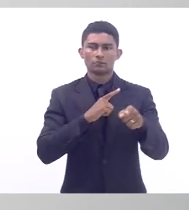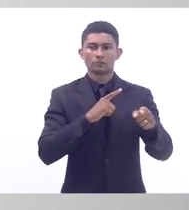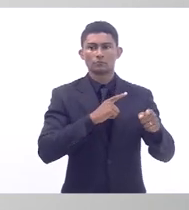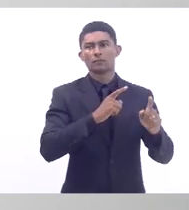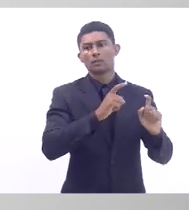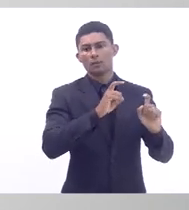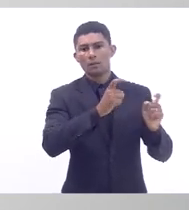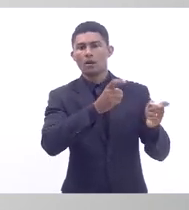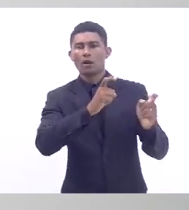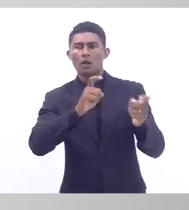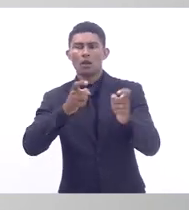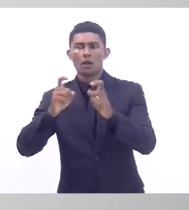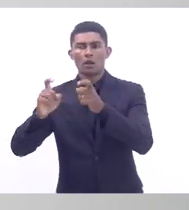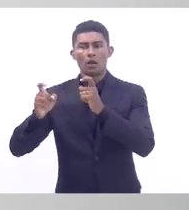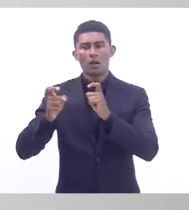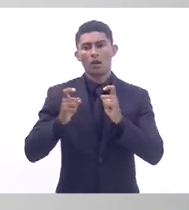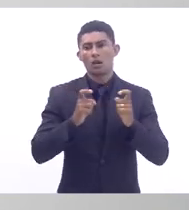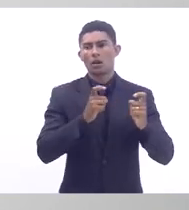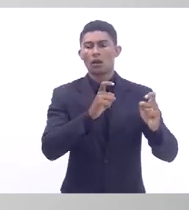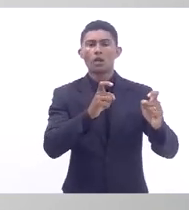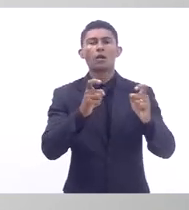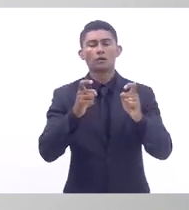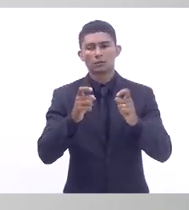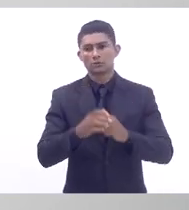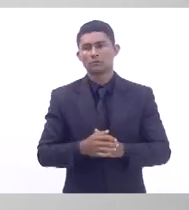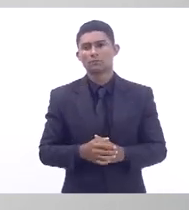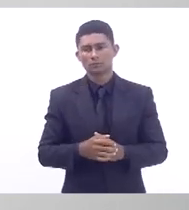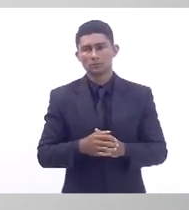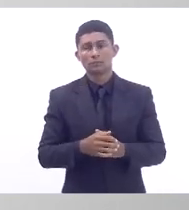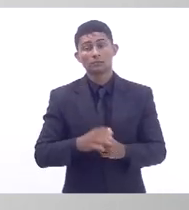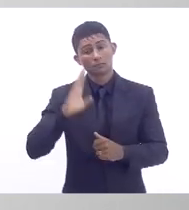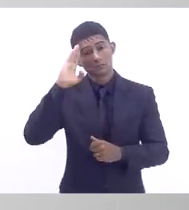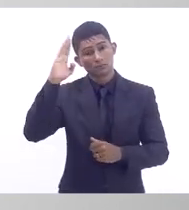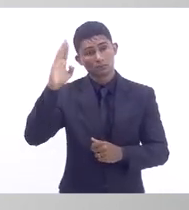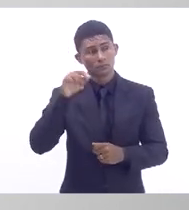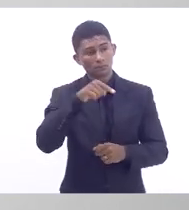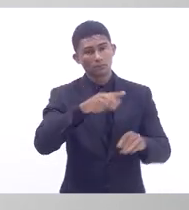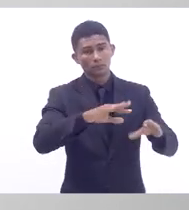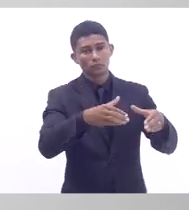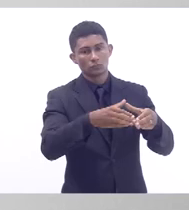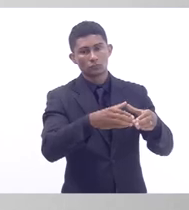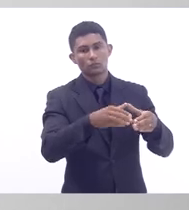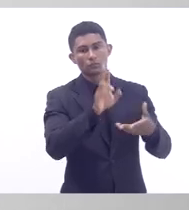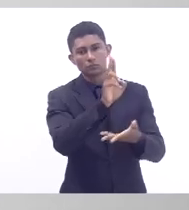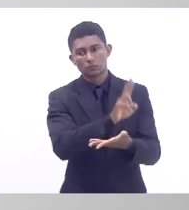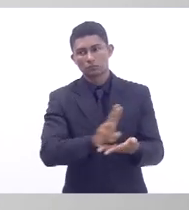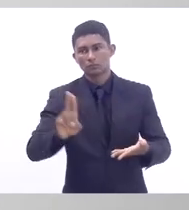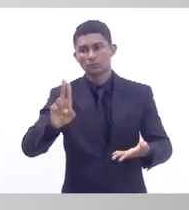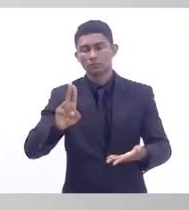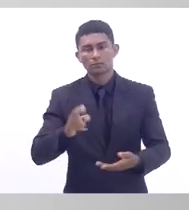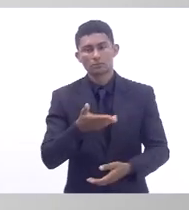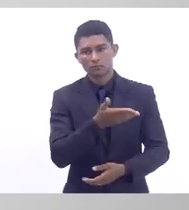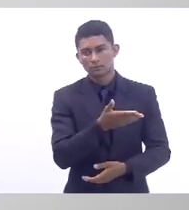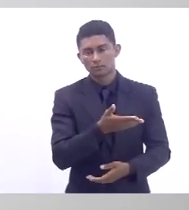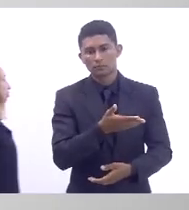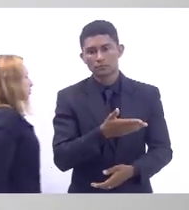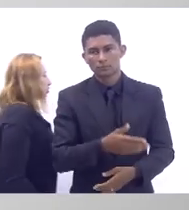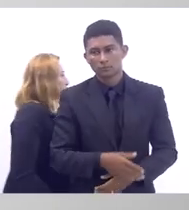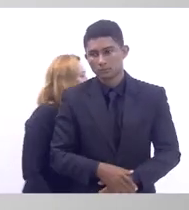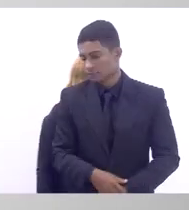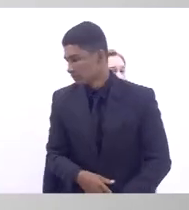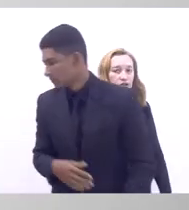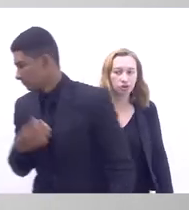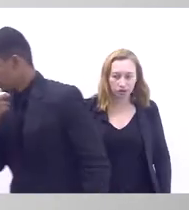compromisso com o respeito a decisões do colegiado principalmente o colegial e Universitário Colégio Universitário e o debate e o